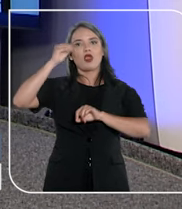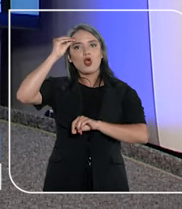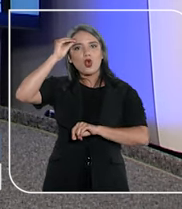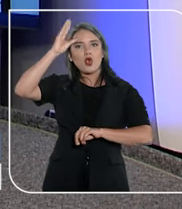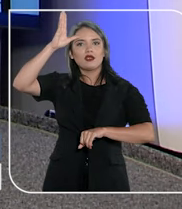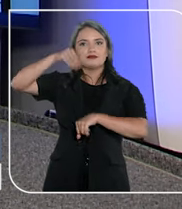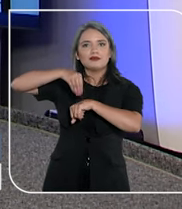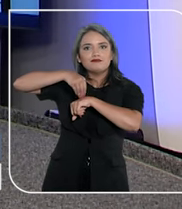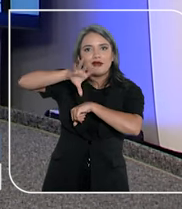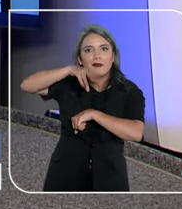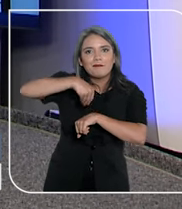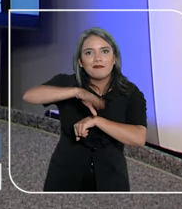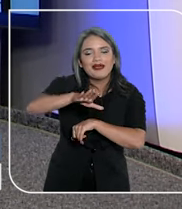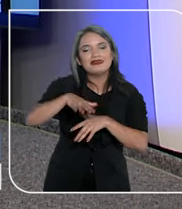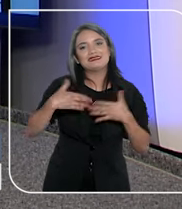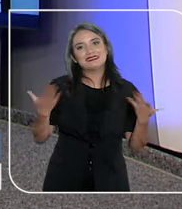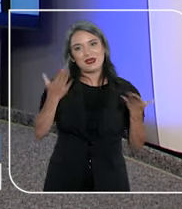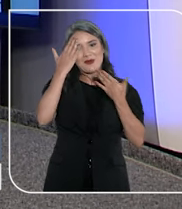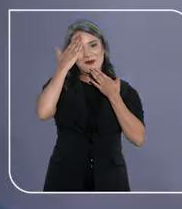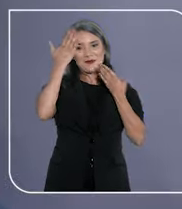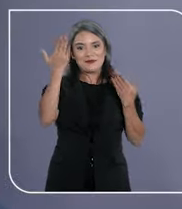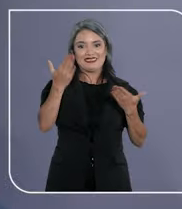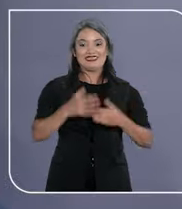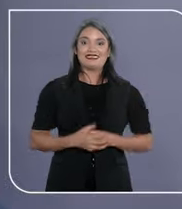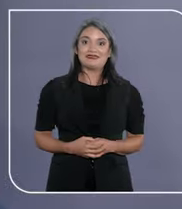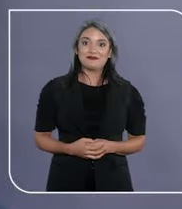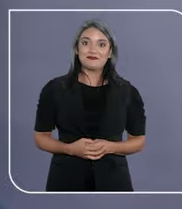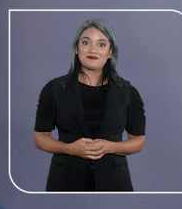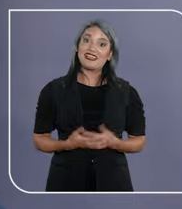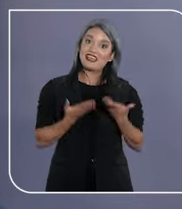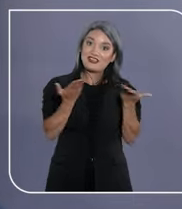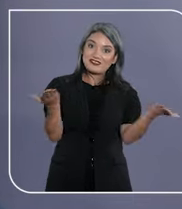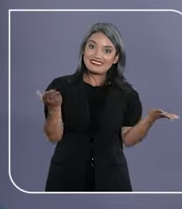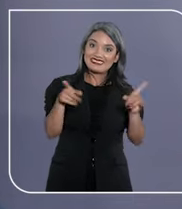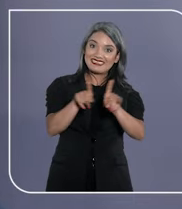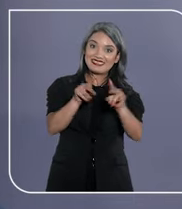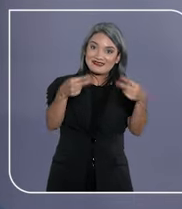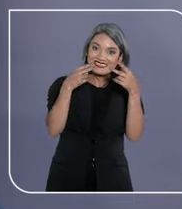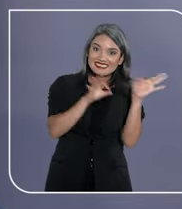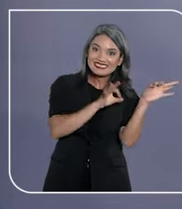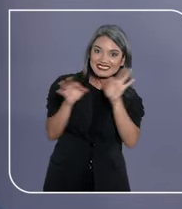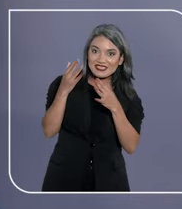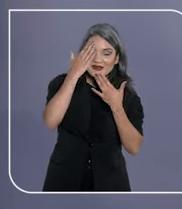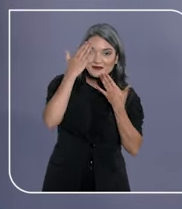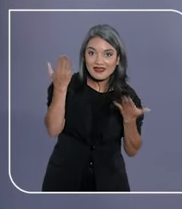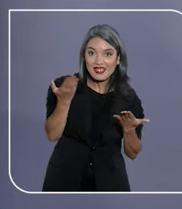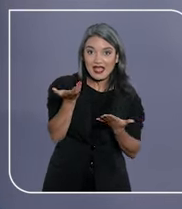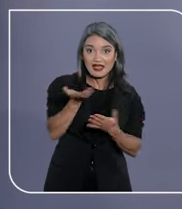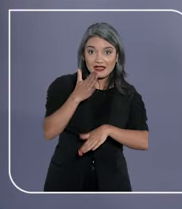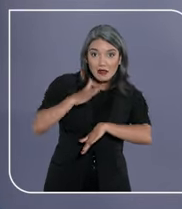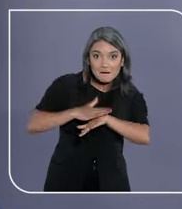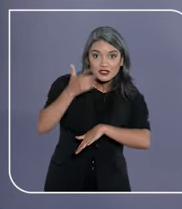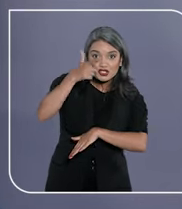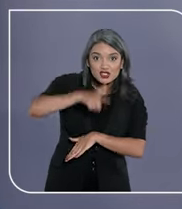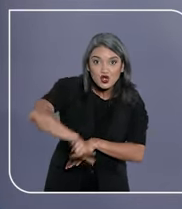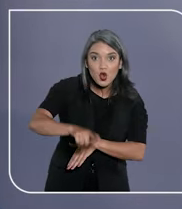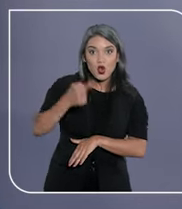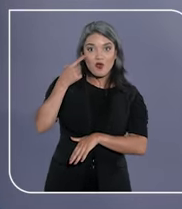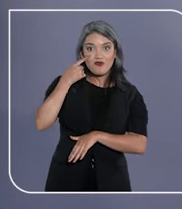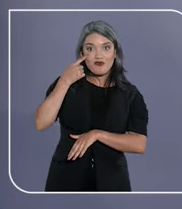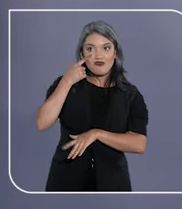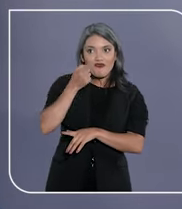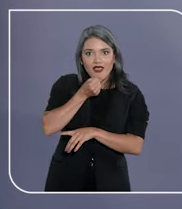pessoas. Mais uma vez, muitíssimo obrigada. Muito obrigada também por sua companhia. Se você quiser conferir novamente esta e